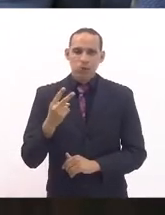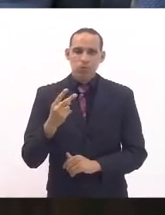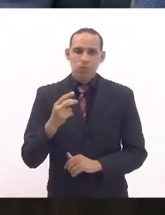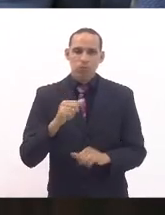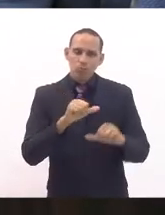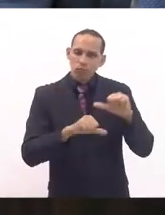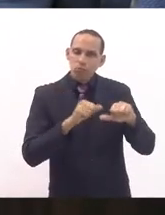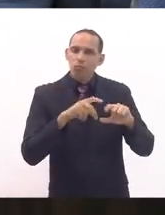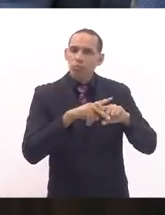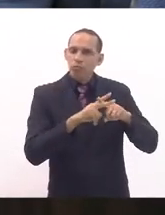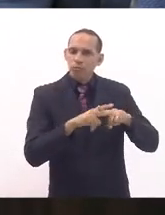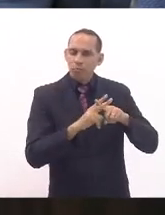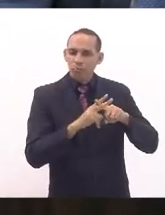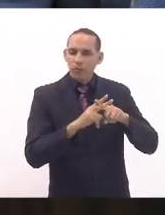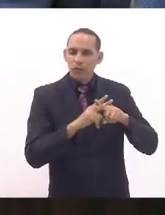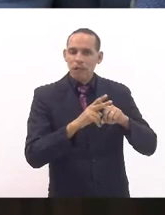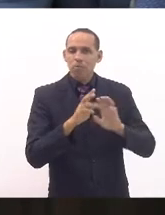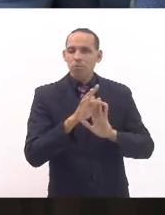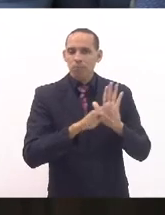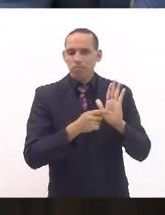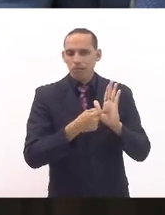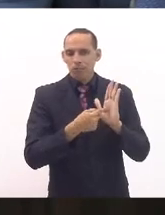correção aqui